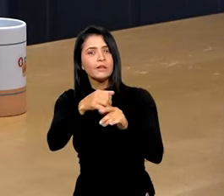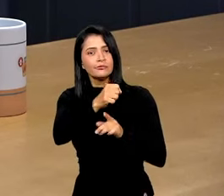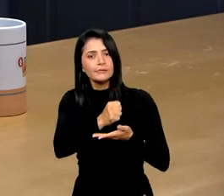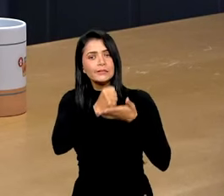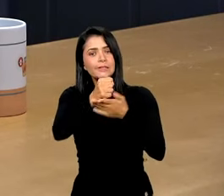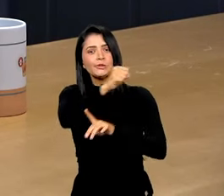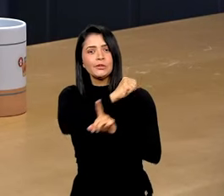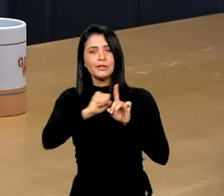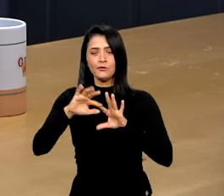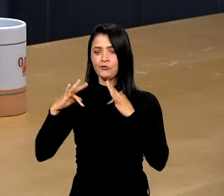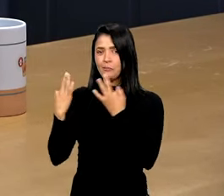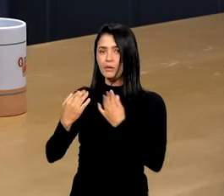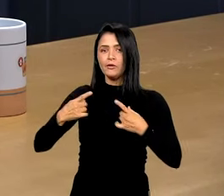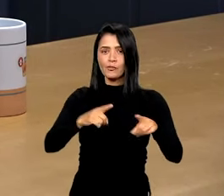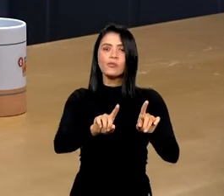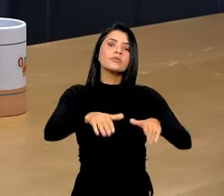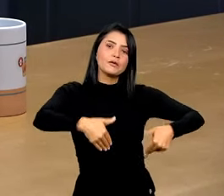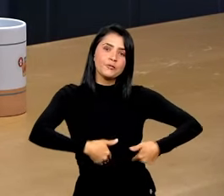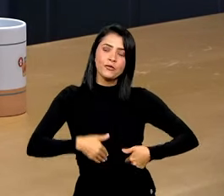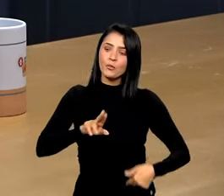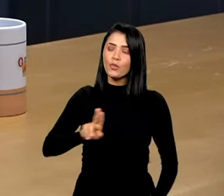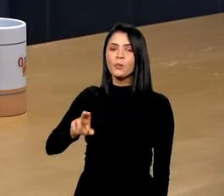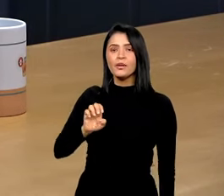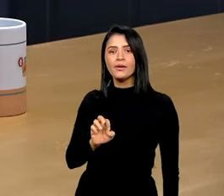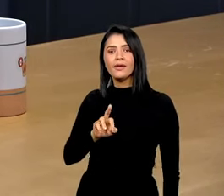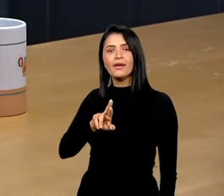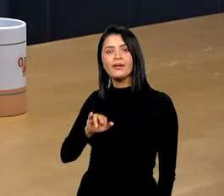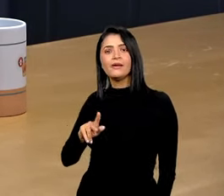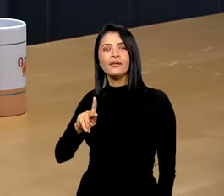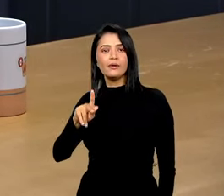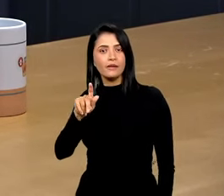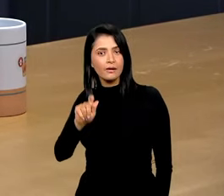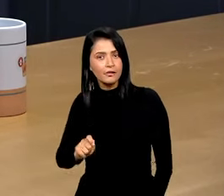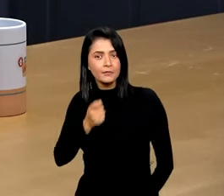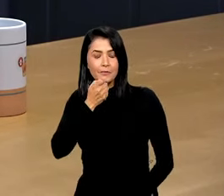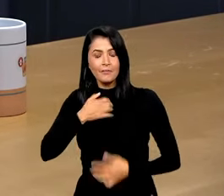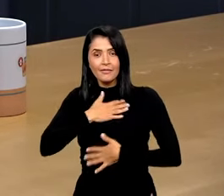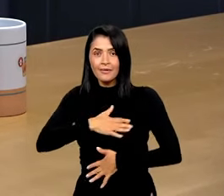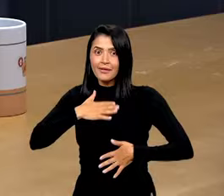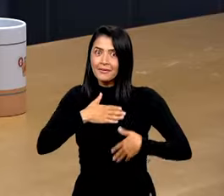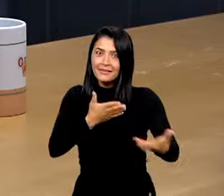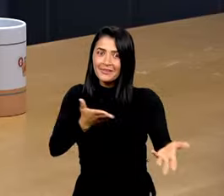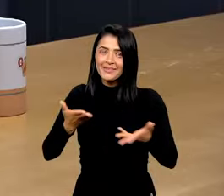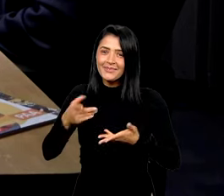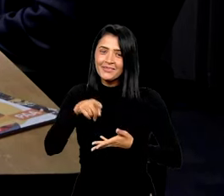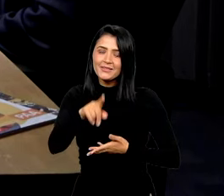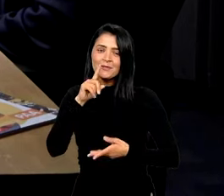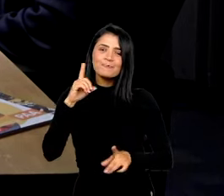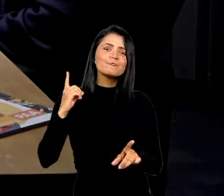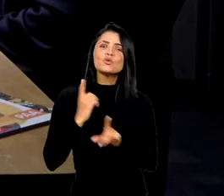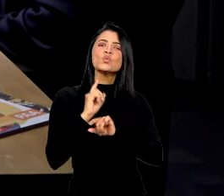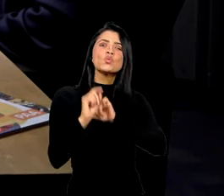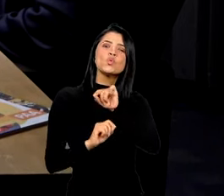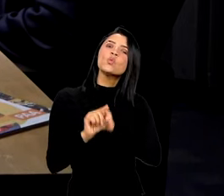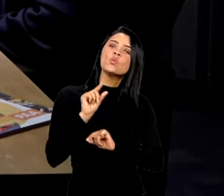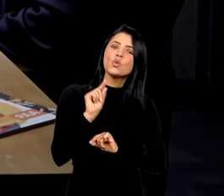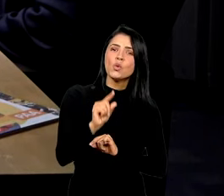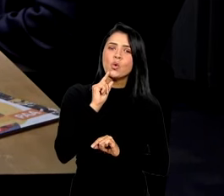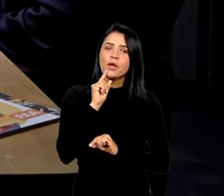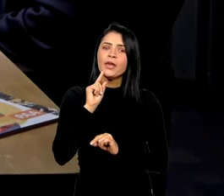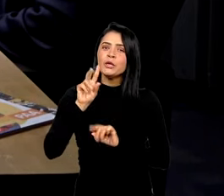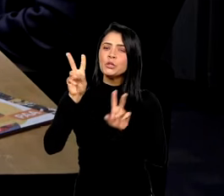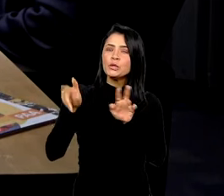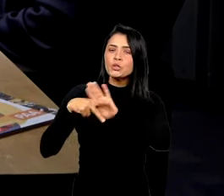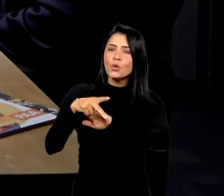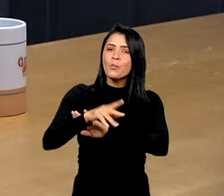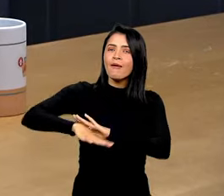Assistência Social, Família e Combate à Fome. Meu nome é Erika Brás e é um prazer receber vocês para descobrir um pouco sobre o universo